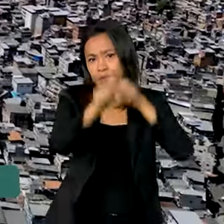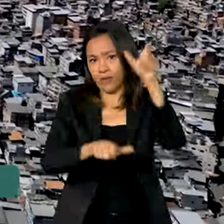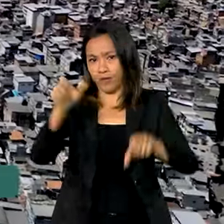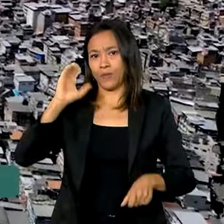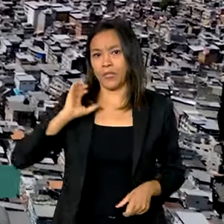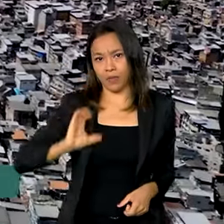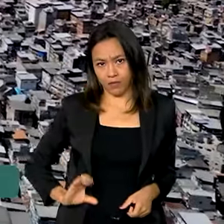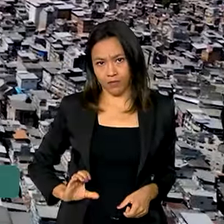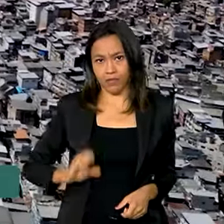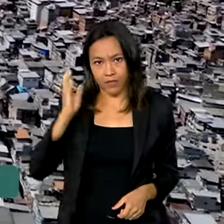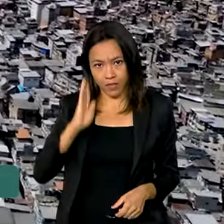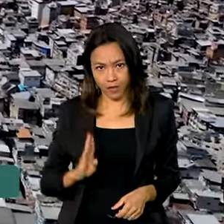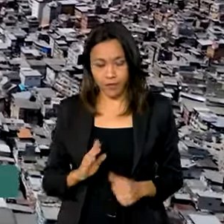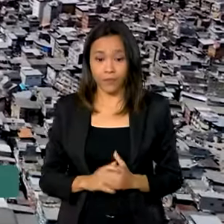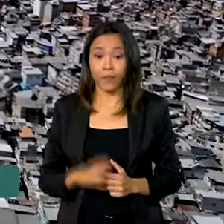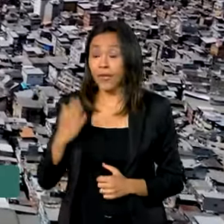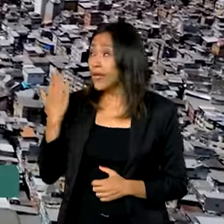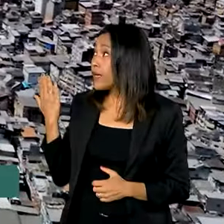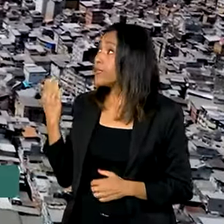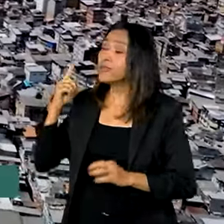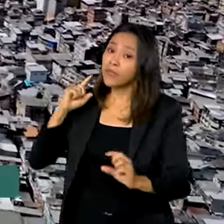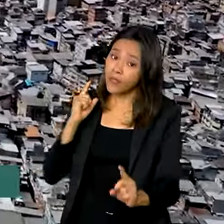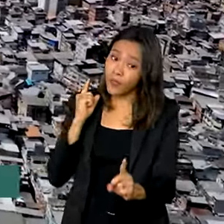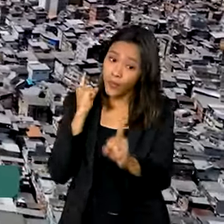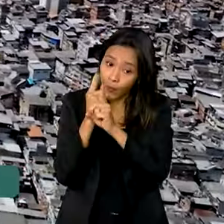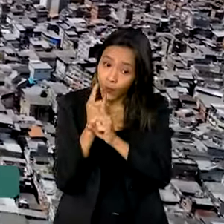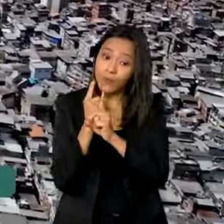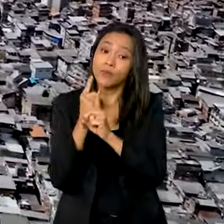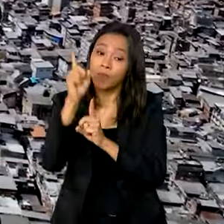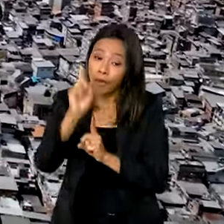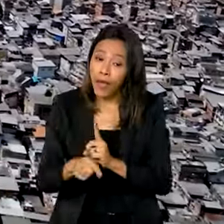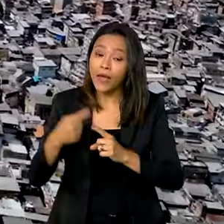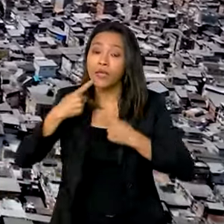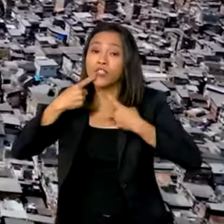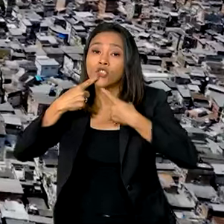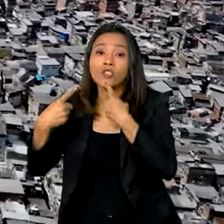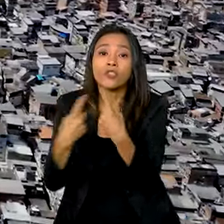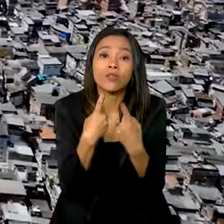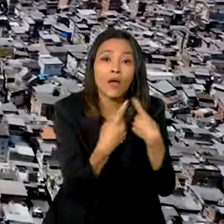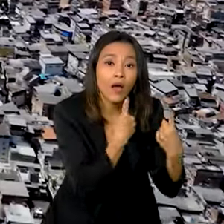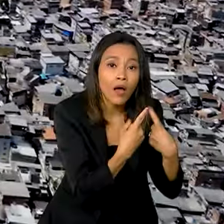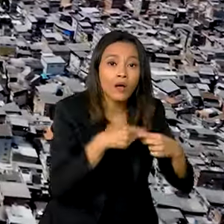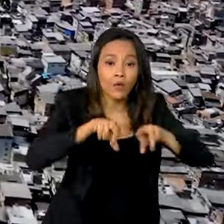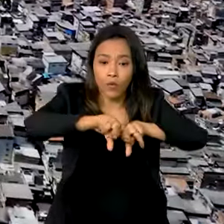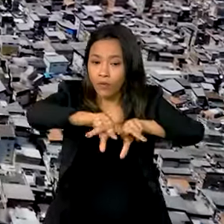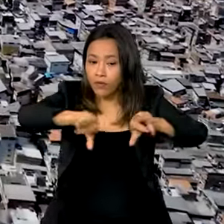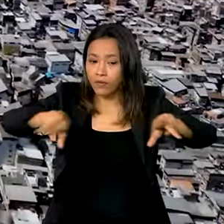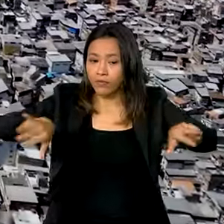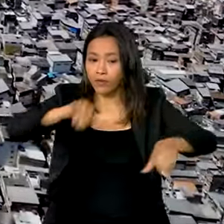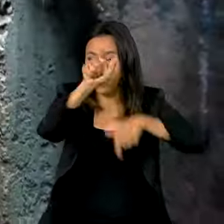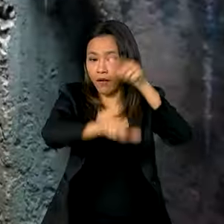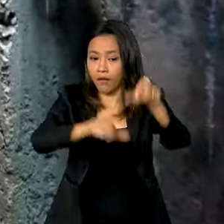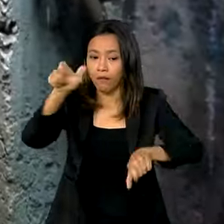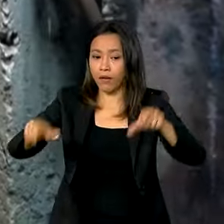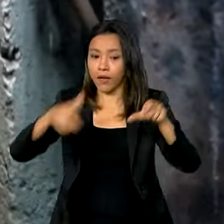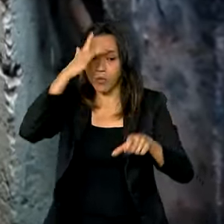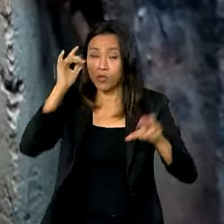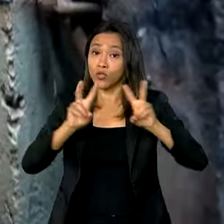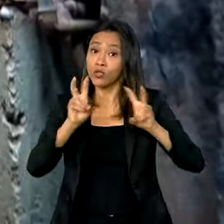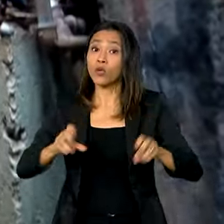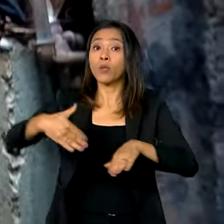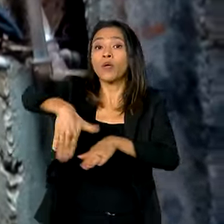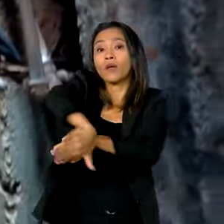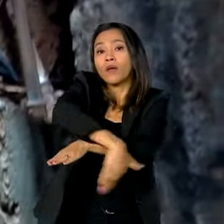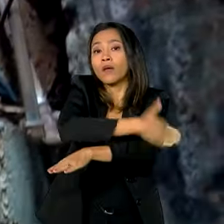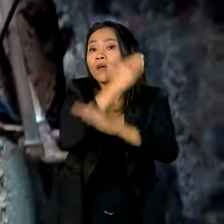O encontro tem como objetivo promover o diálogo entre diferentes atores envolvidos na questão do endereçamento